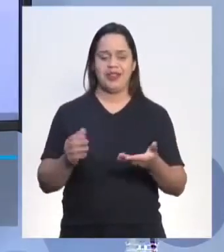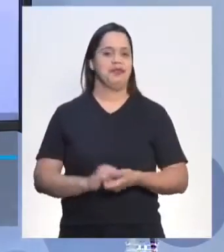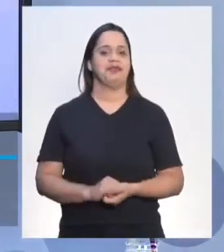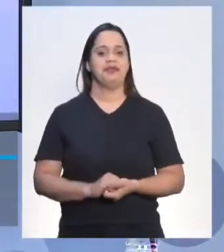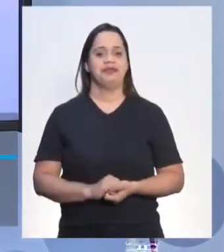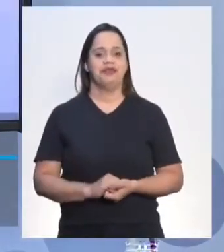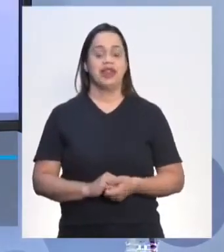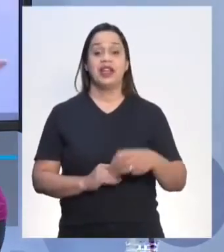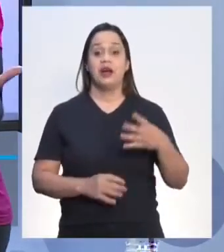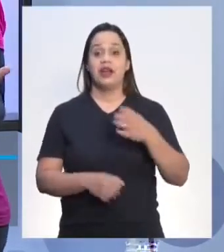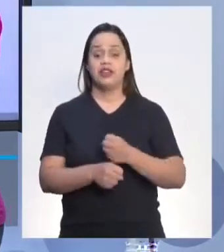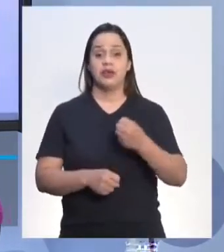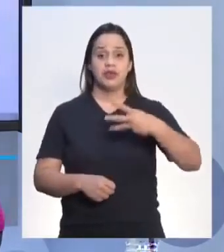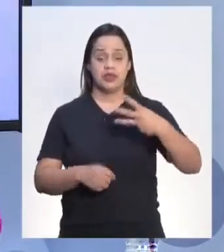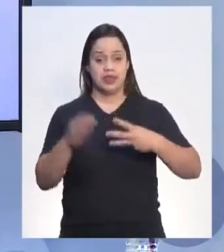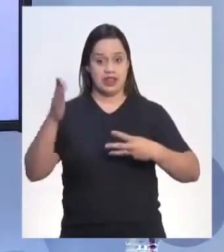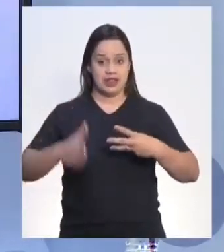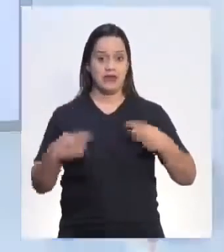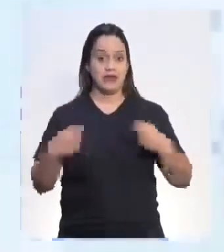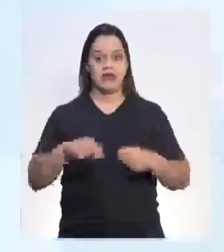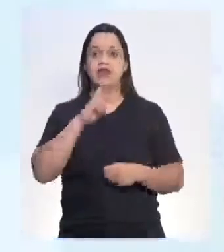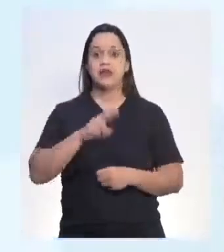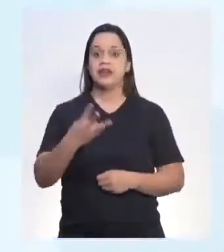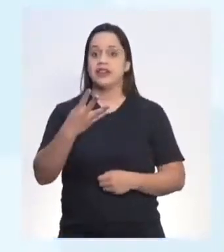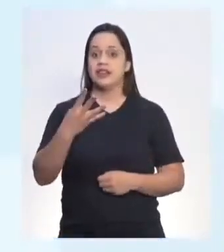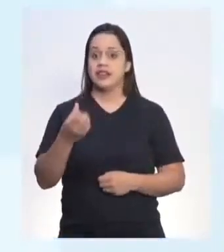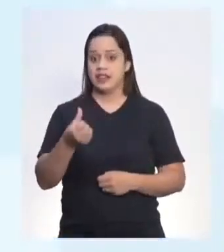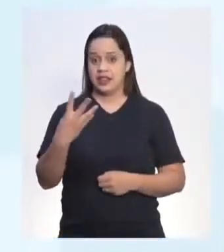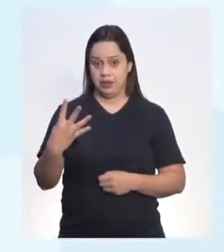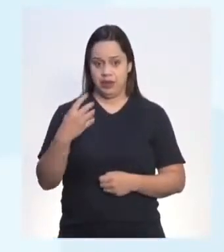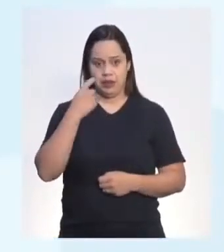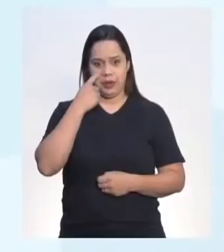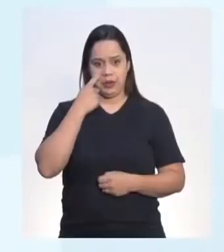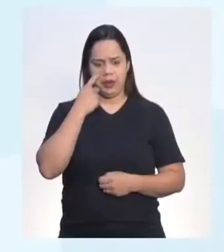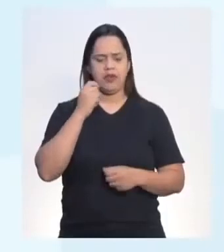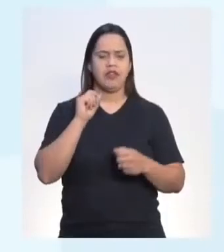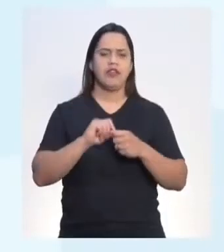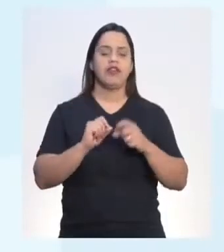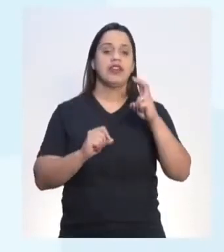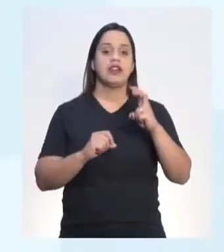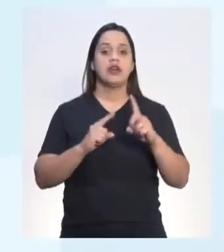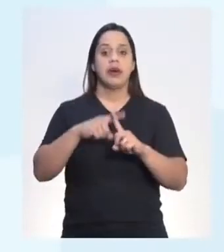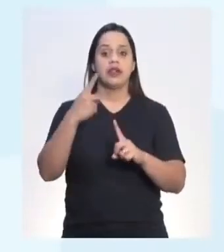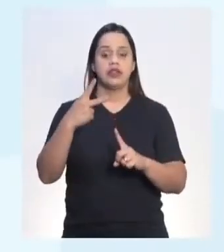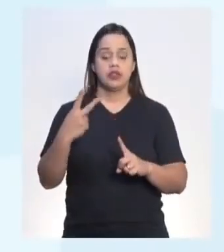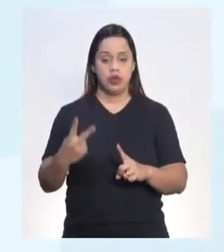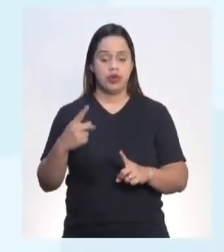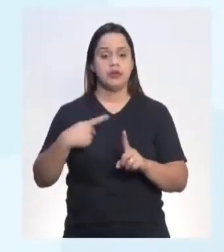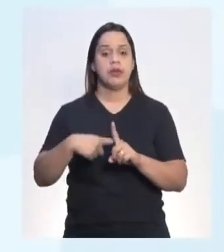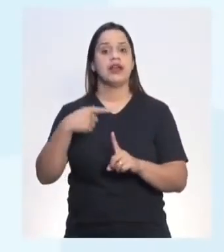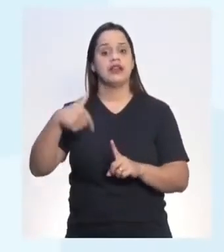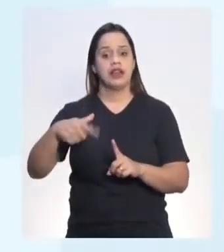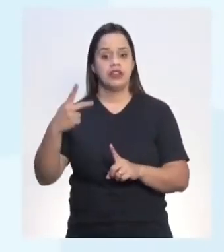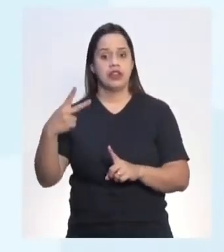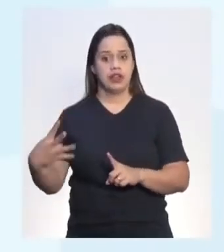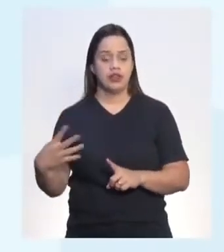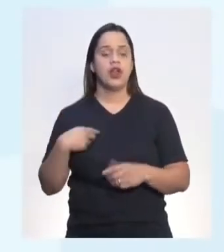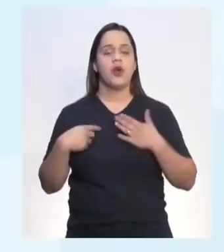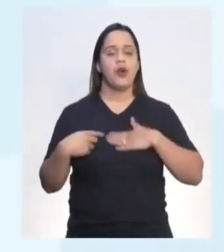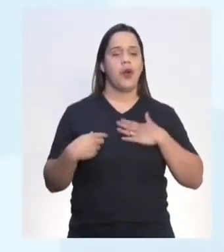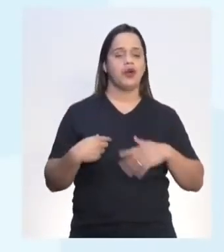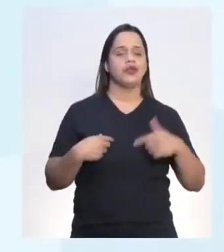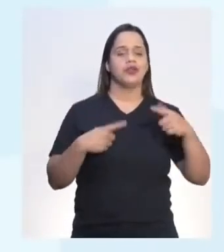A soma dos 3 lados tem que dar 64. Então, aqui, vou fazer 5 mais 2 dá 7, 7 mais 7 dá 14. Eu gosto da tabuada do